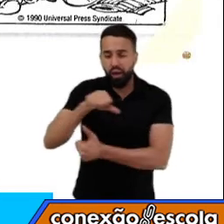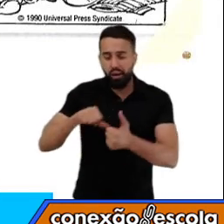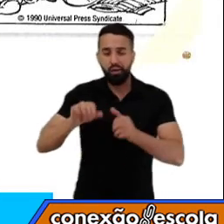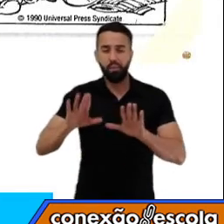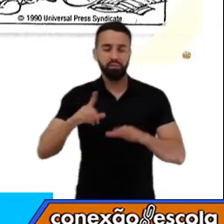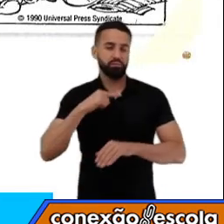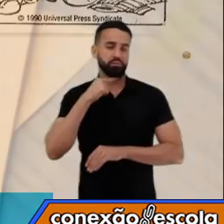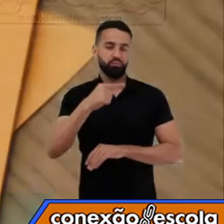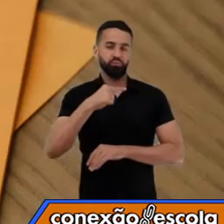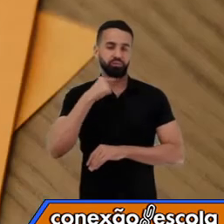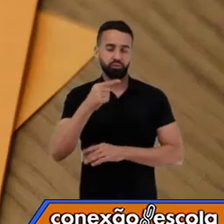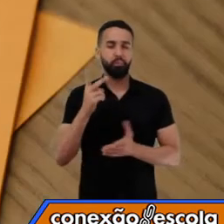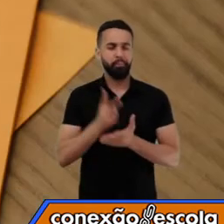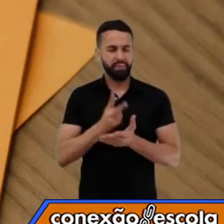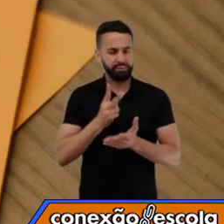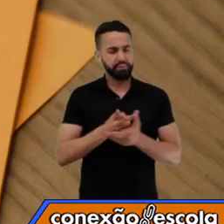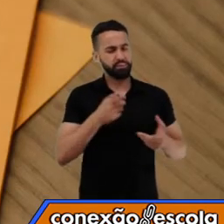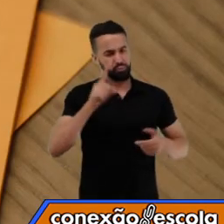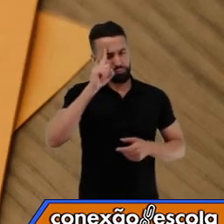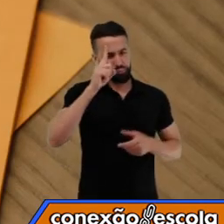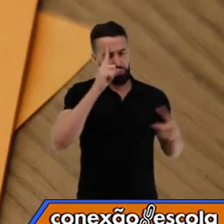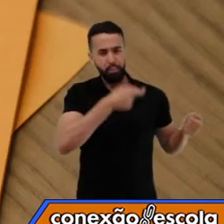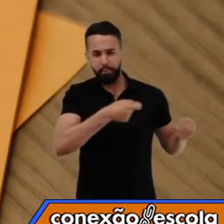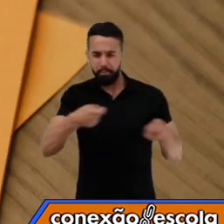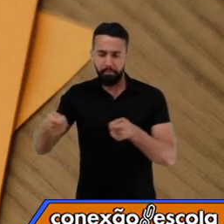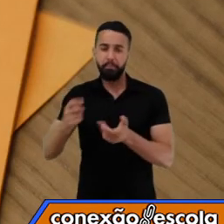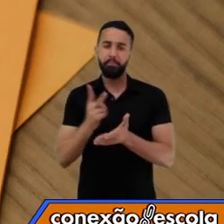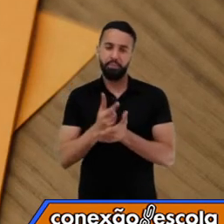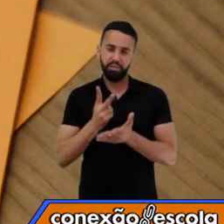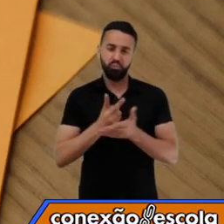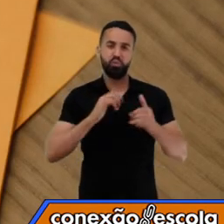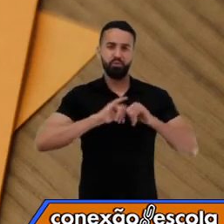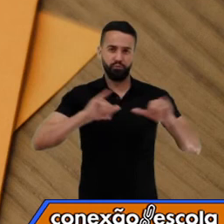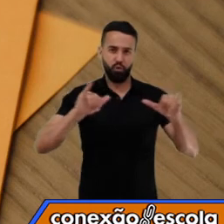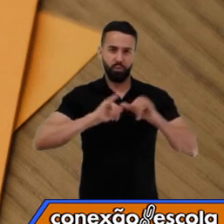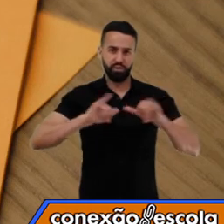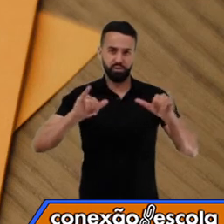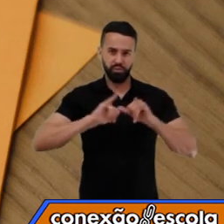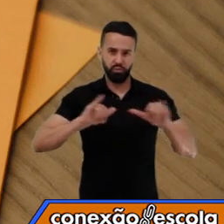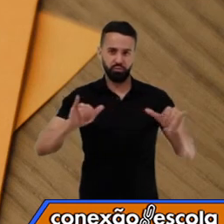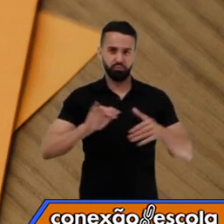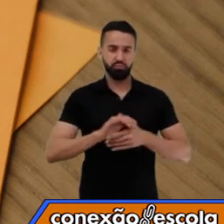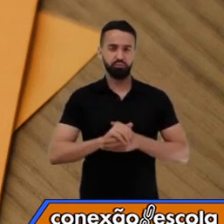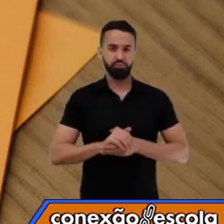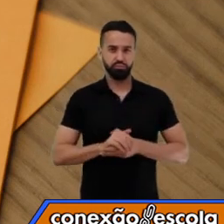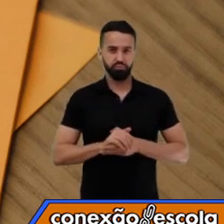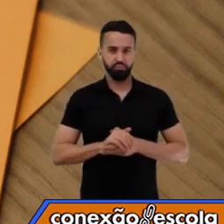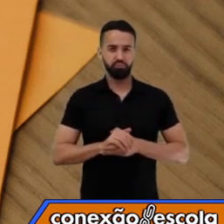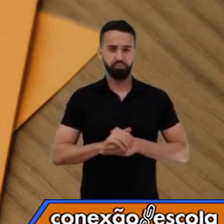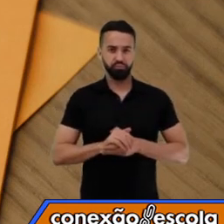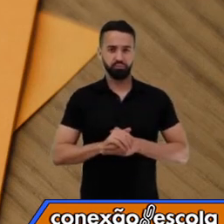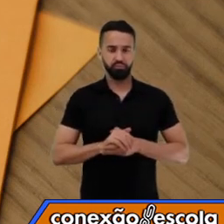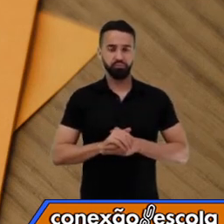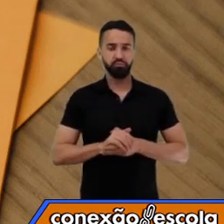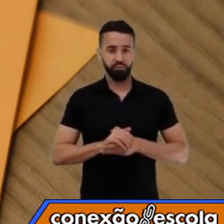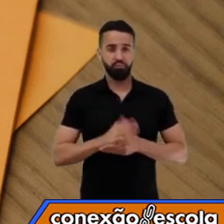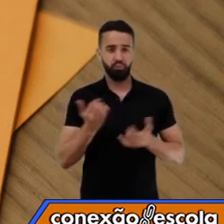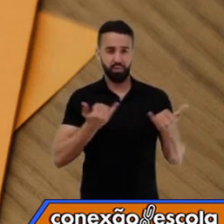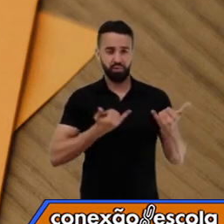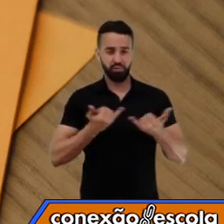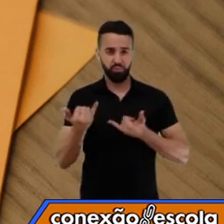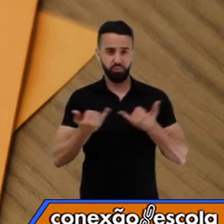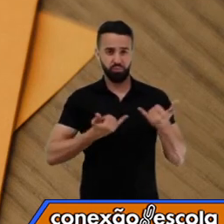conseguiu e todos nós somos escravos da rotina Essa é a mensagem e essa tirinha nos passa